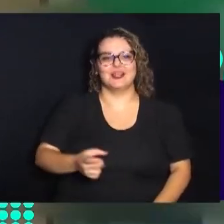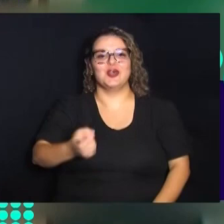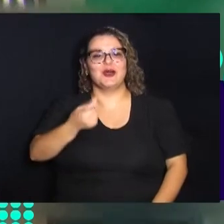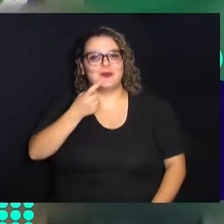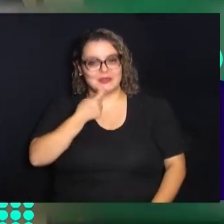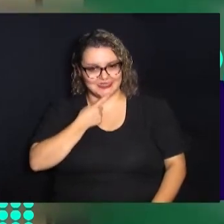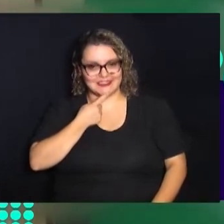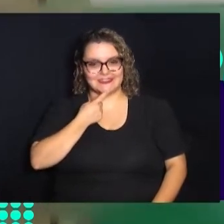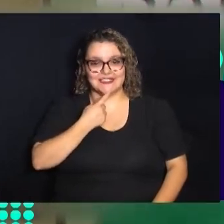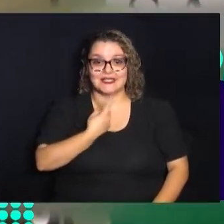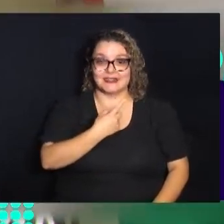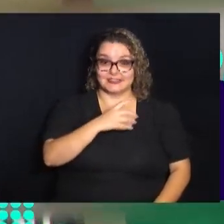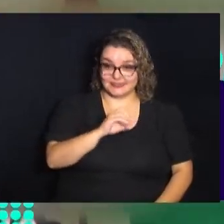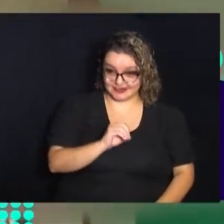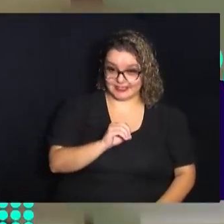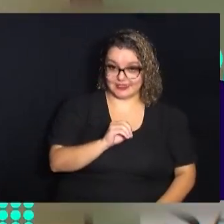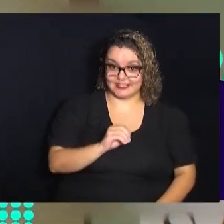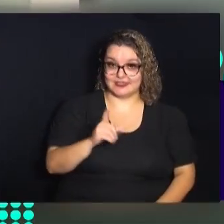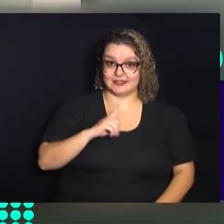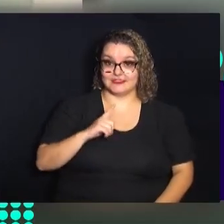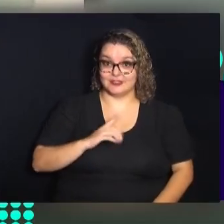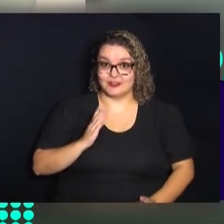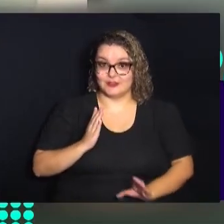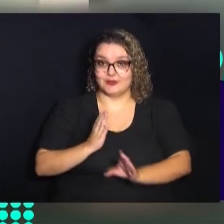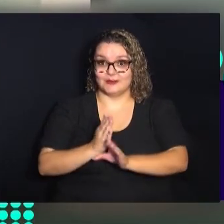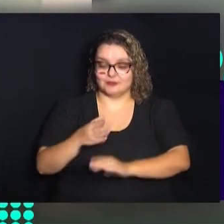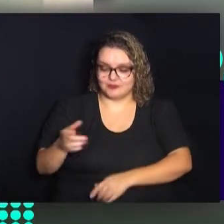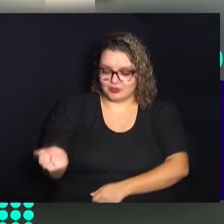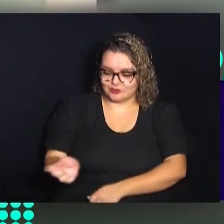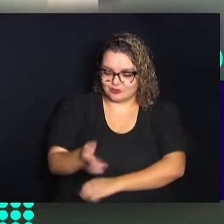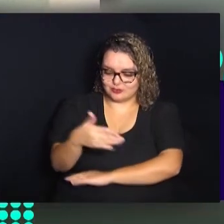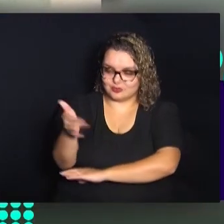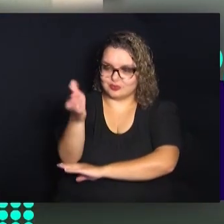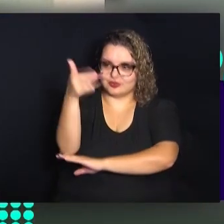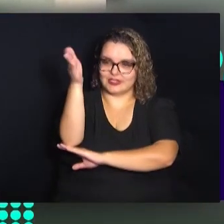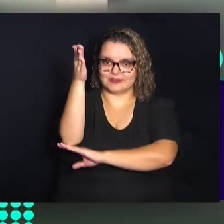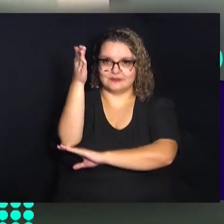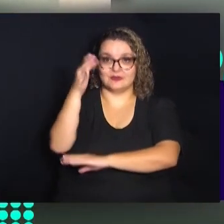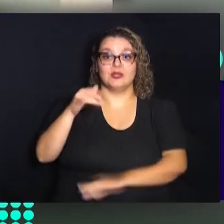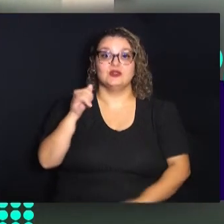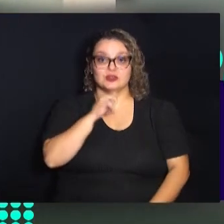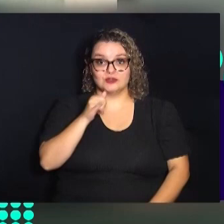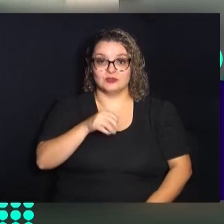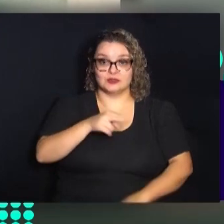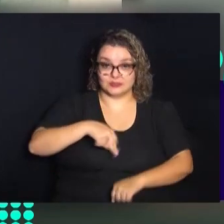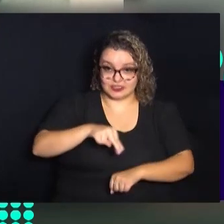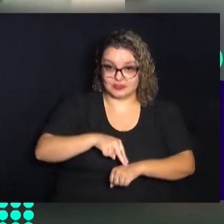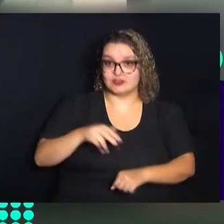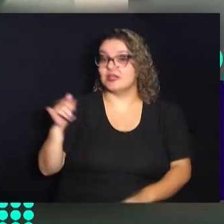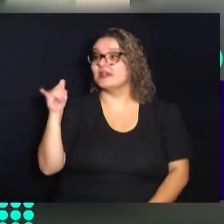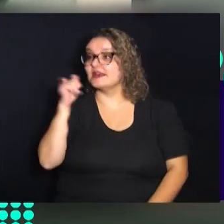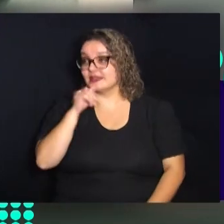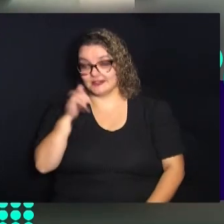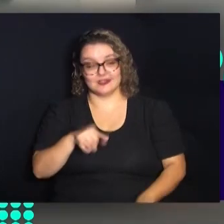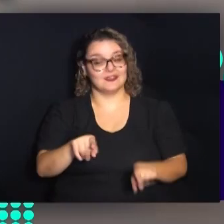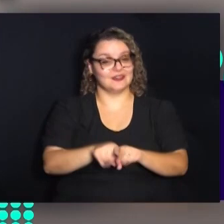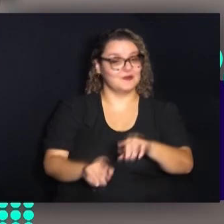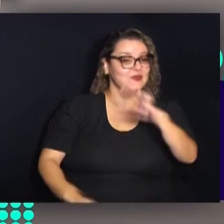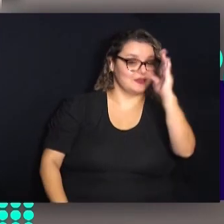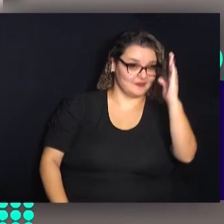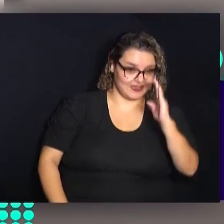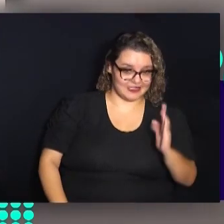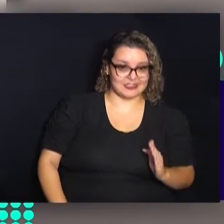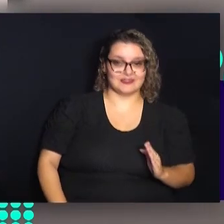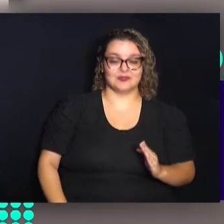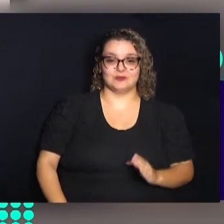Italiana de Campinas. Às 10 horas tem o hasteamento das bandeiras e a execução dos hinos nacionais italiano